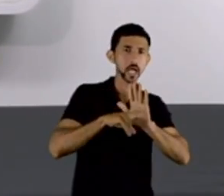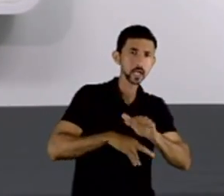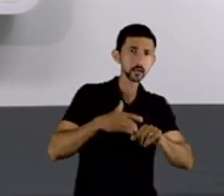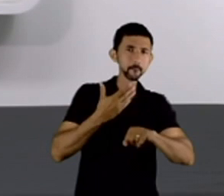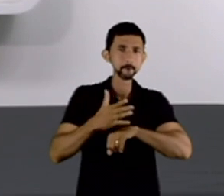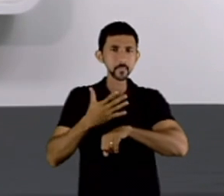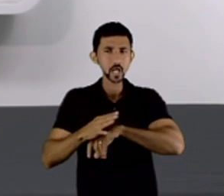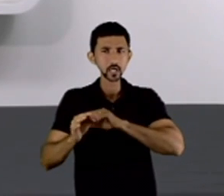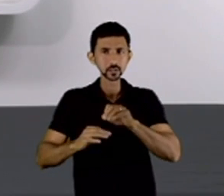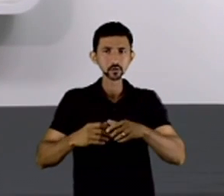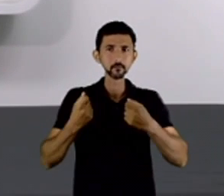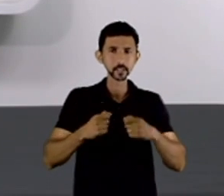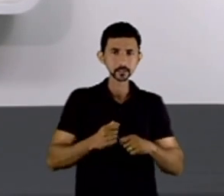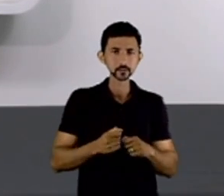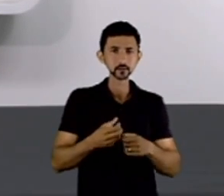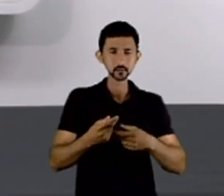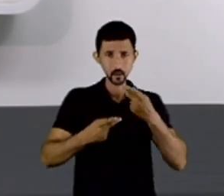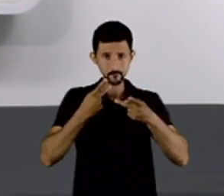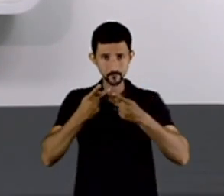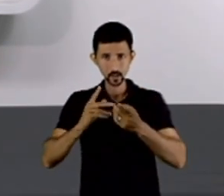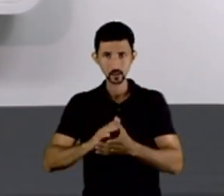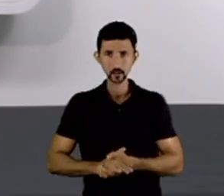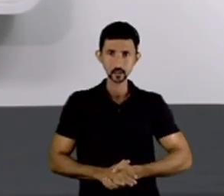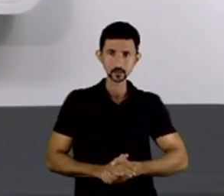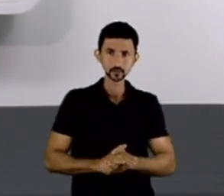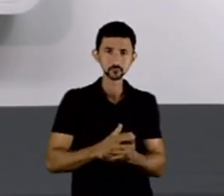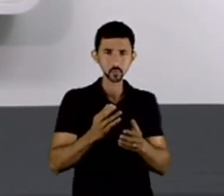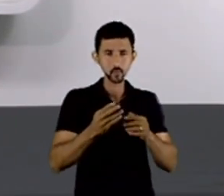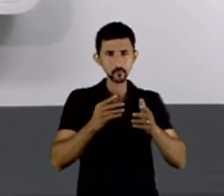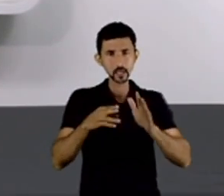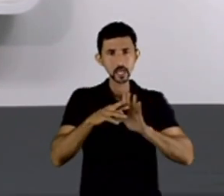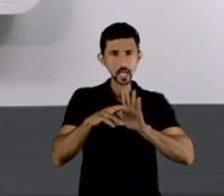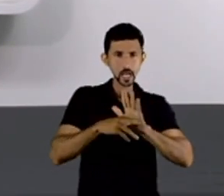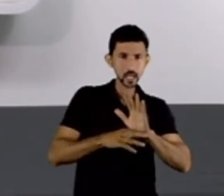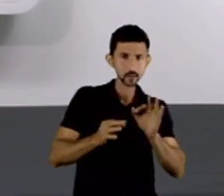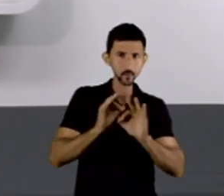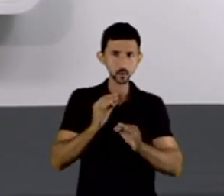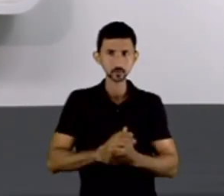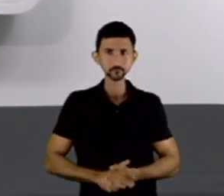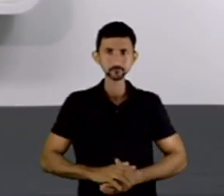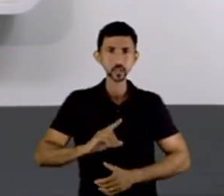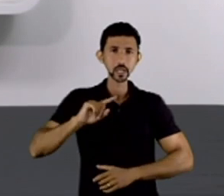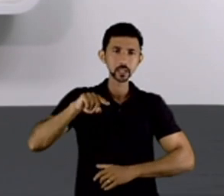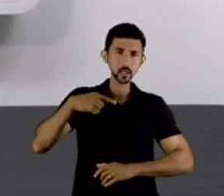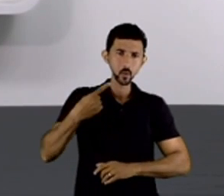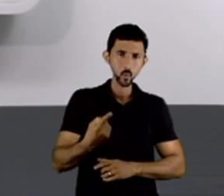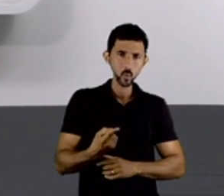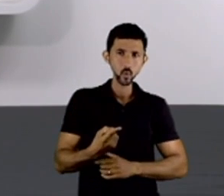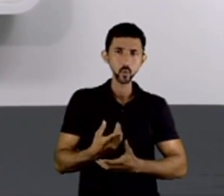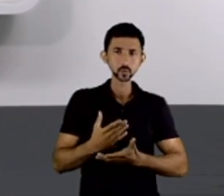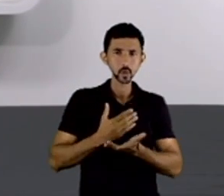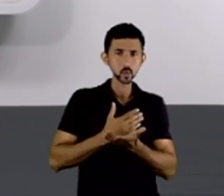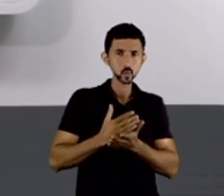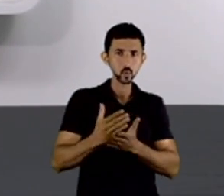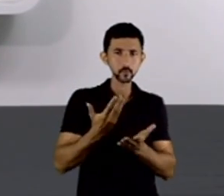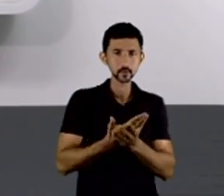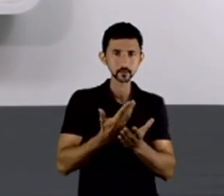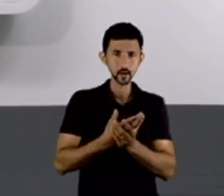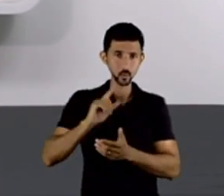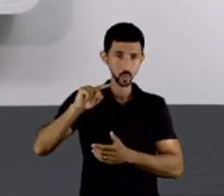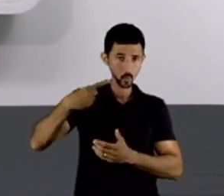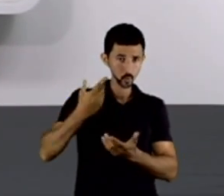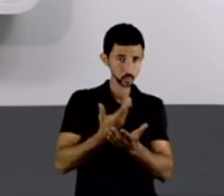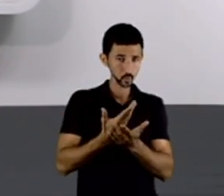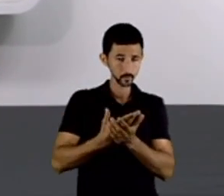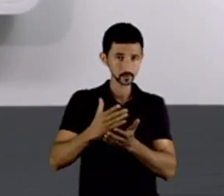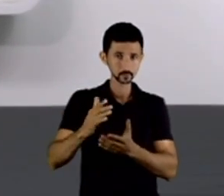práticas, que a gente também pode chamar de macete, né? Que eu vou repassar para vocês no começo da nossa próxima